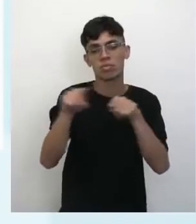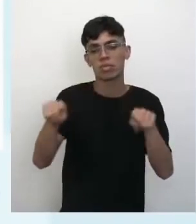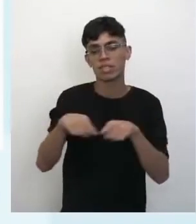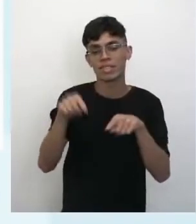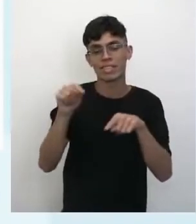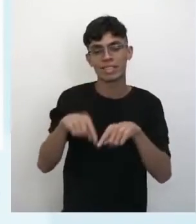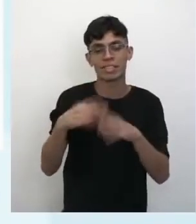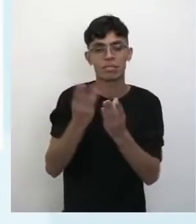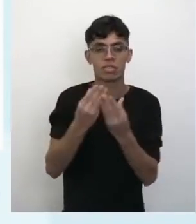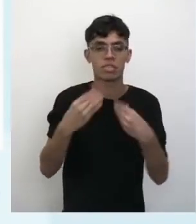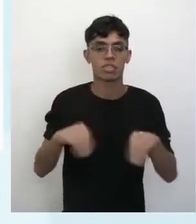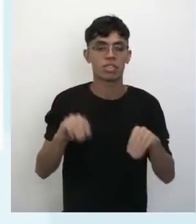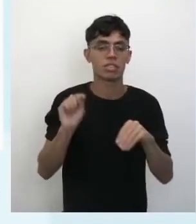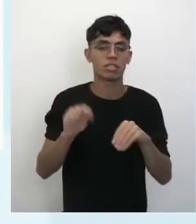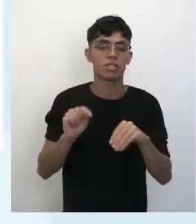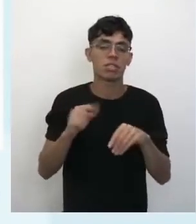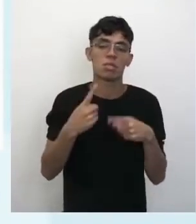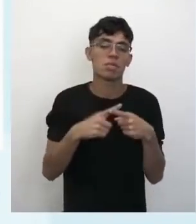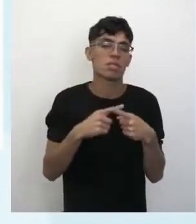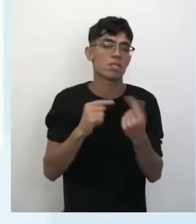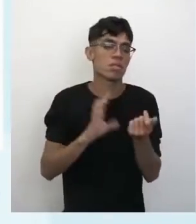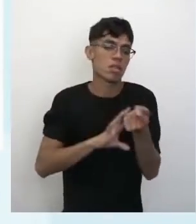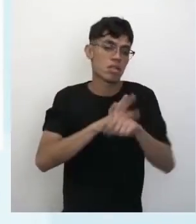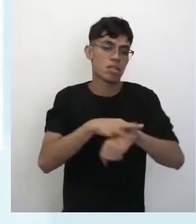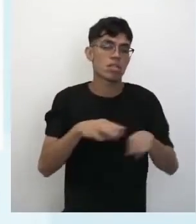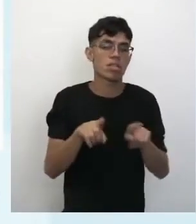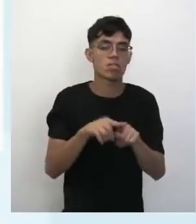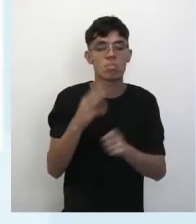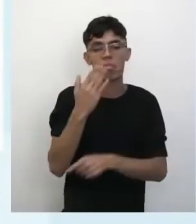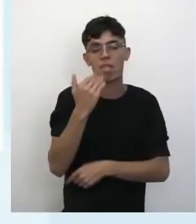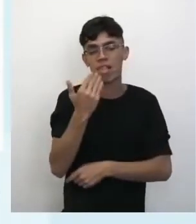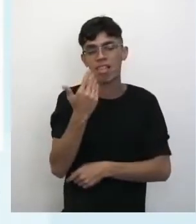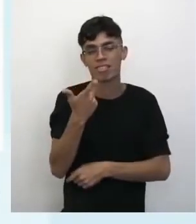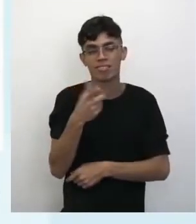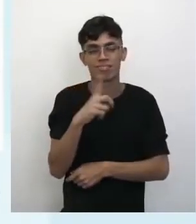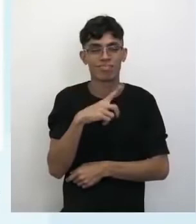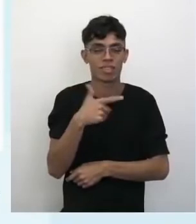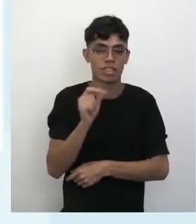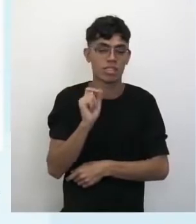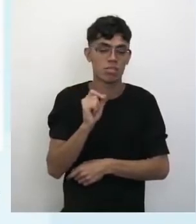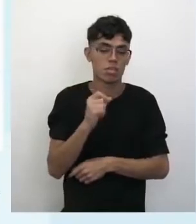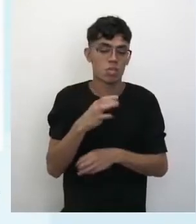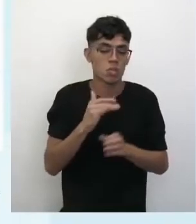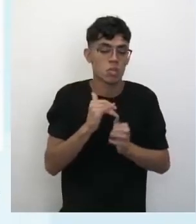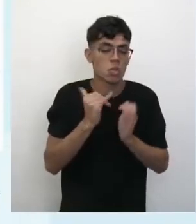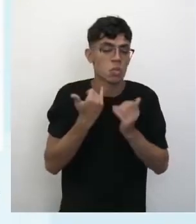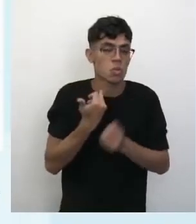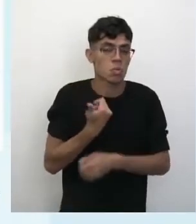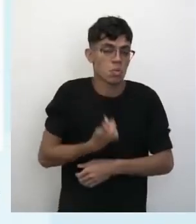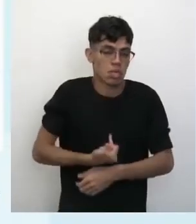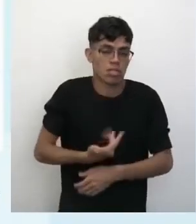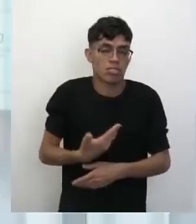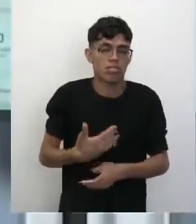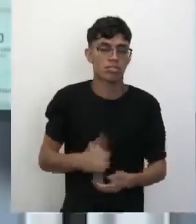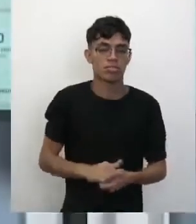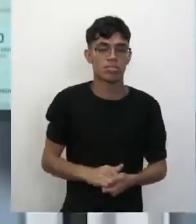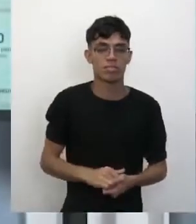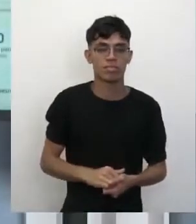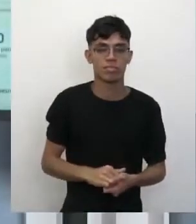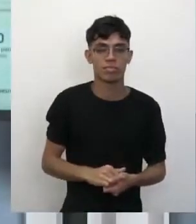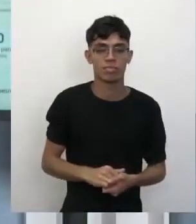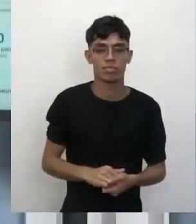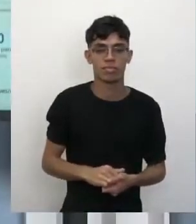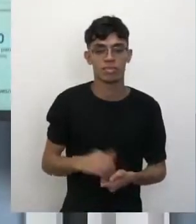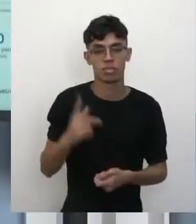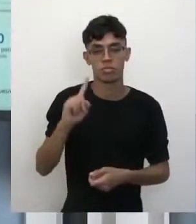afetados por grave insegurança alimentar e desnutrição. Queria colocar esses 2 pontos aí, depois, né, depois vocês podem